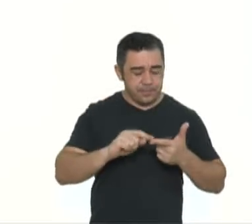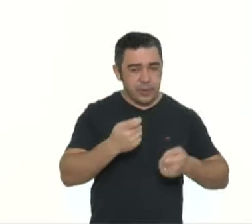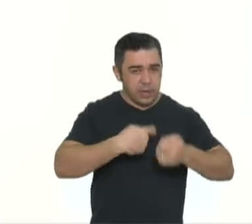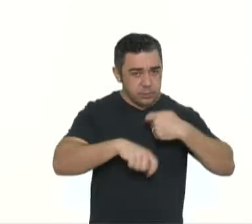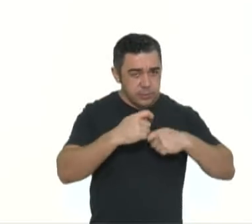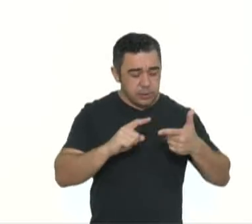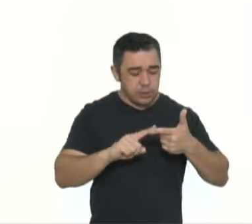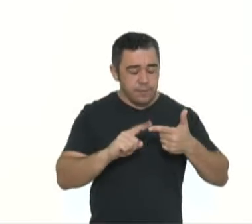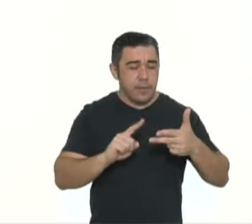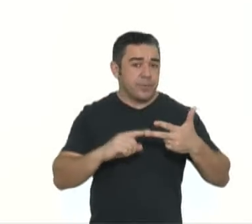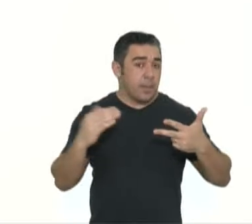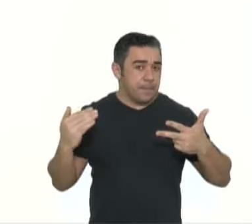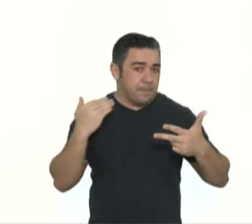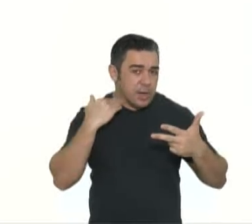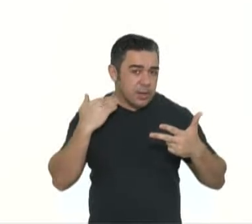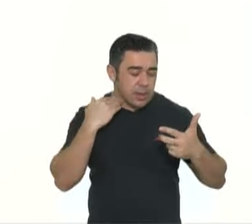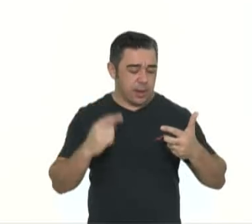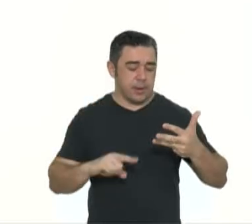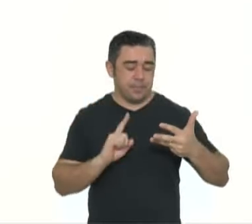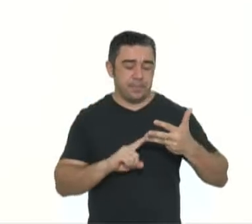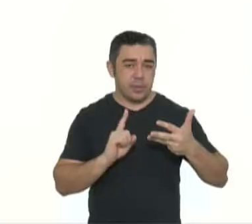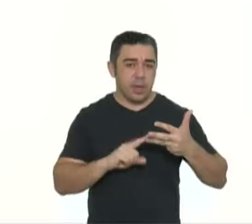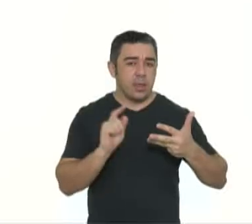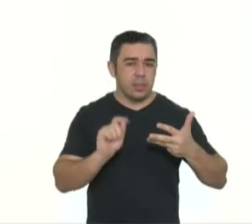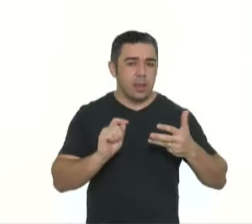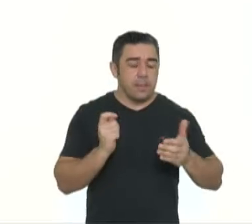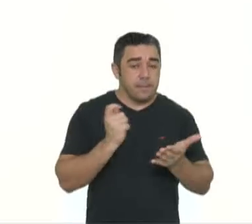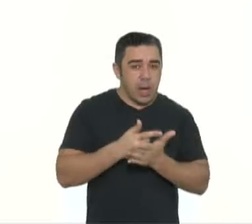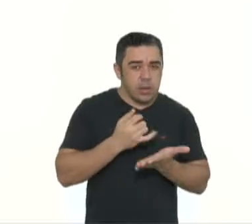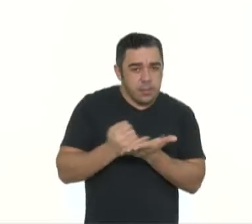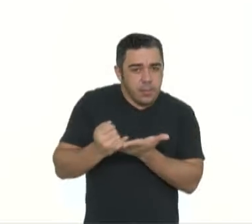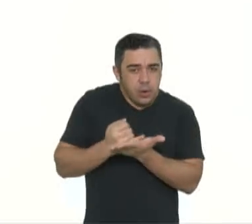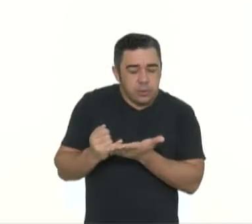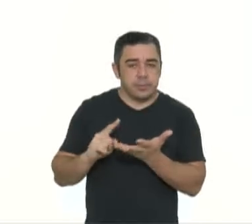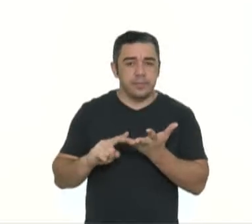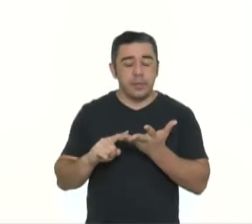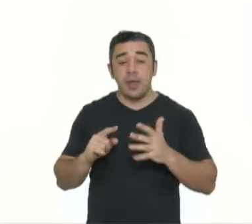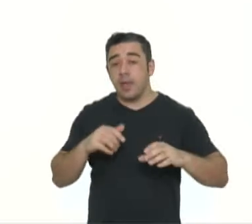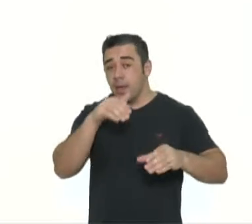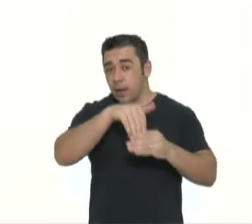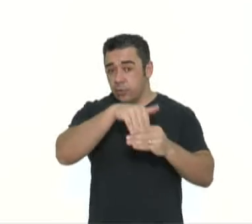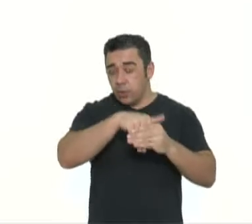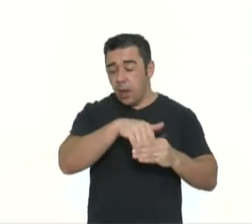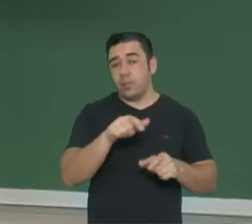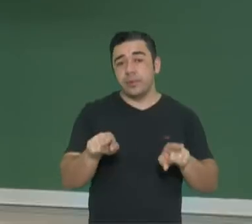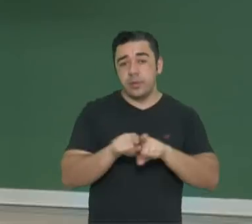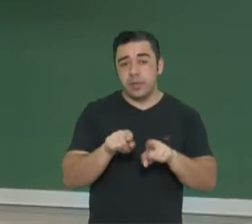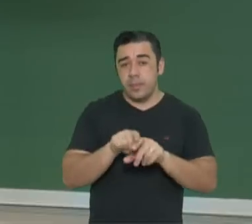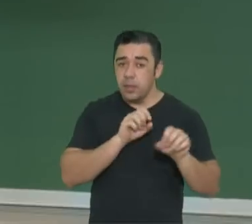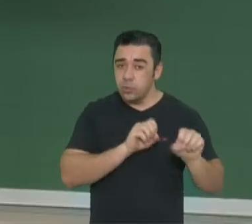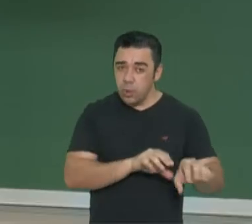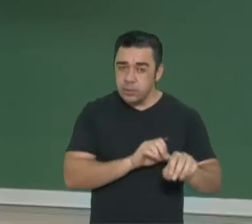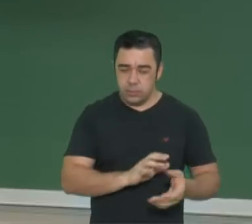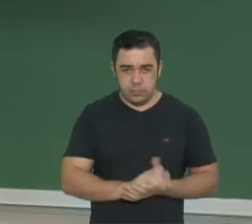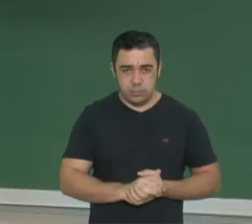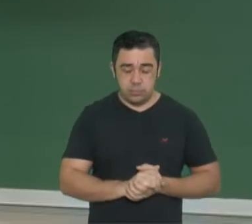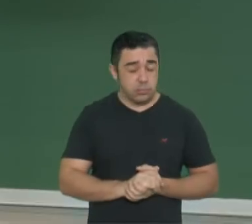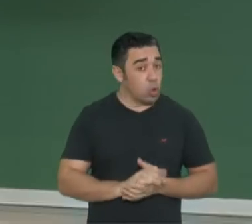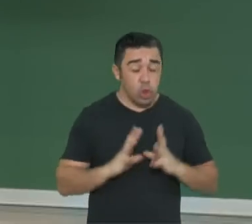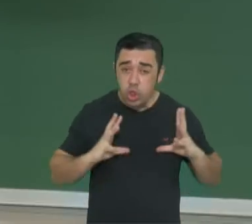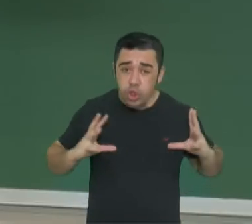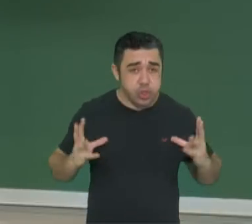reforma bancária, reforma tributária, reforma eleitoral e reforma educacional. Ou seja, mexer com